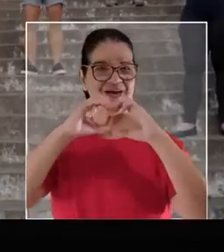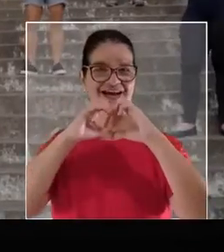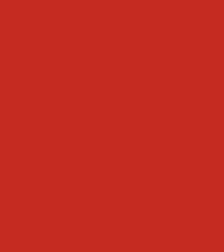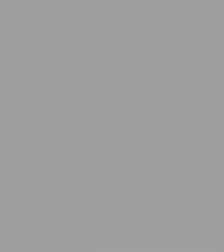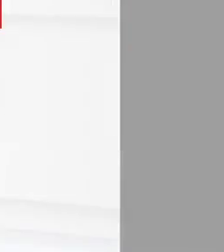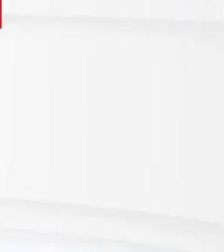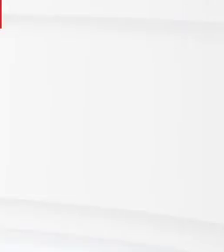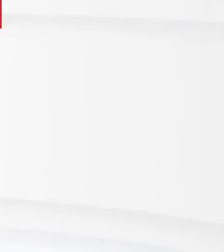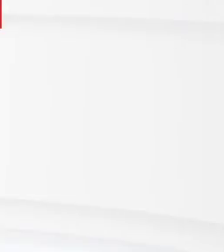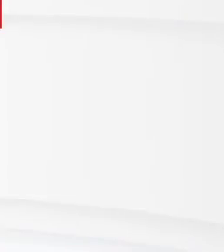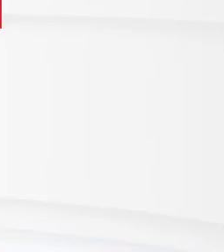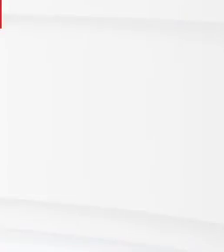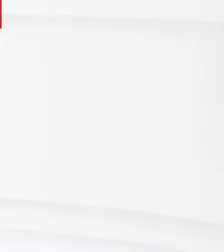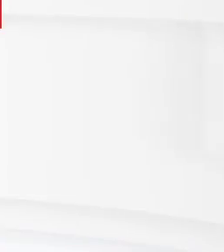meu coração é para ti